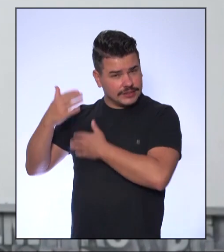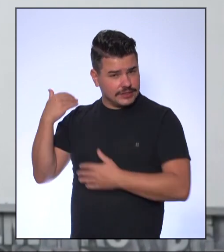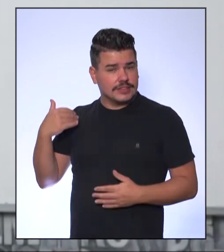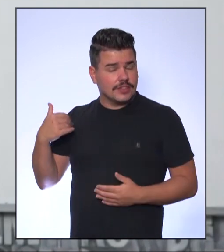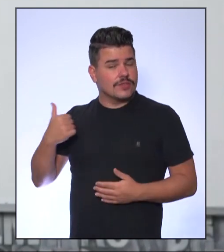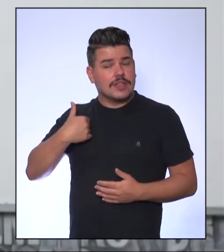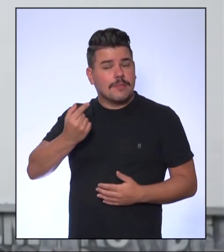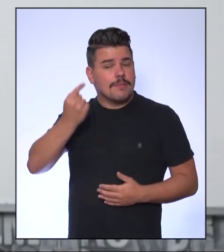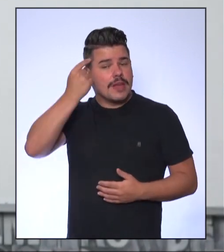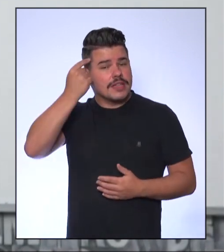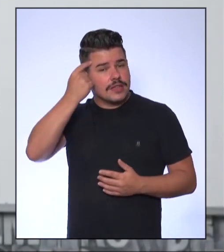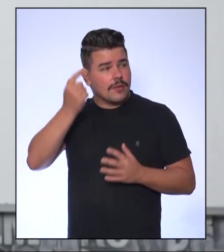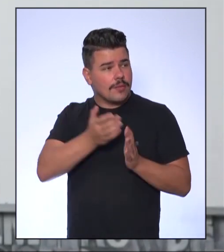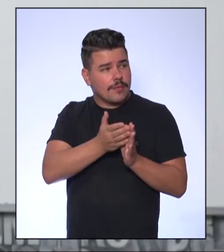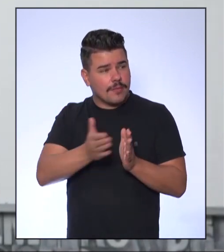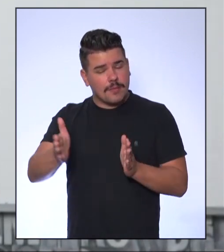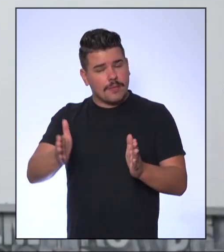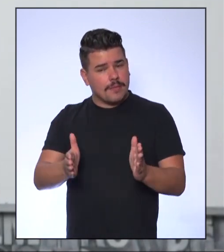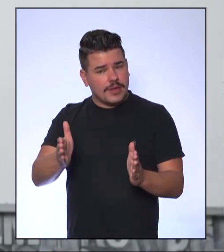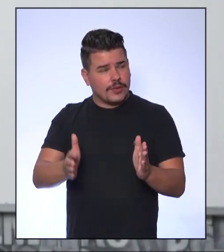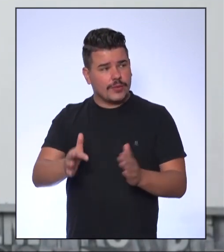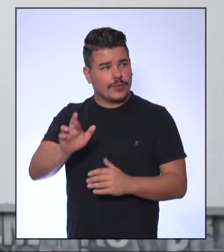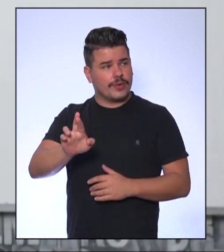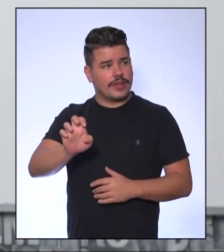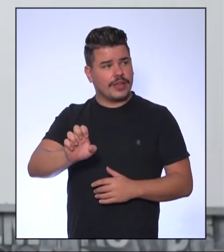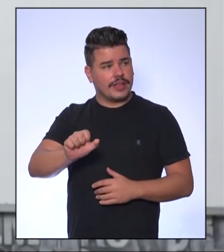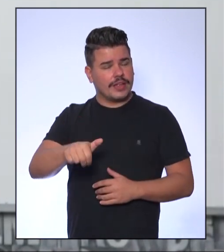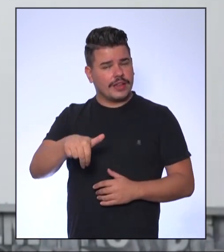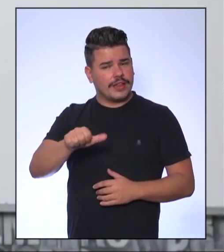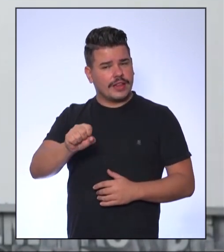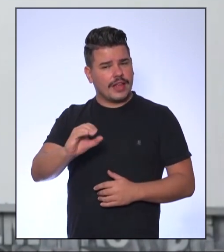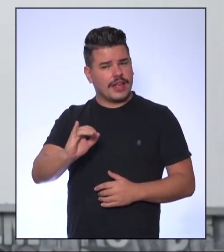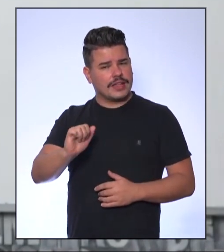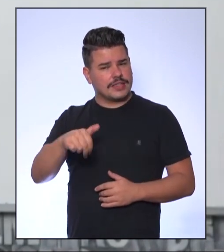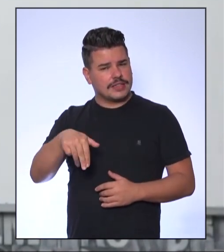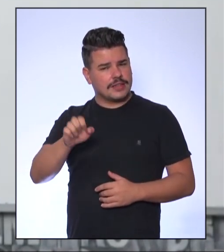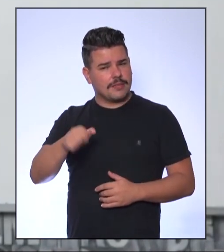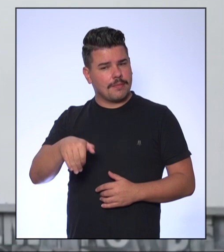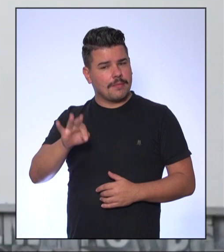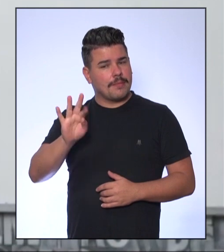em renascimento, vamos trabalhar aqui